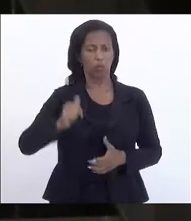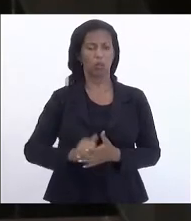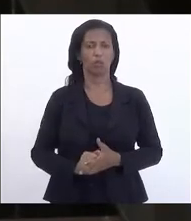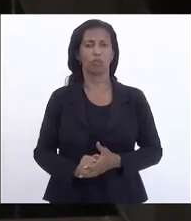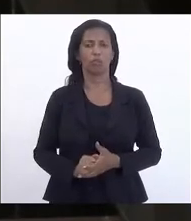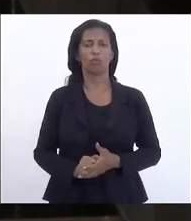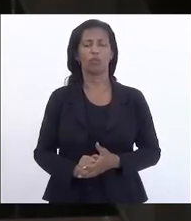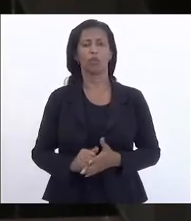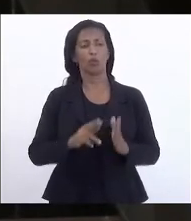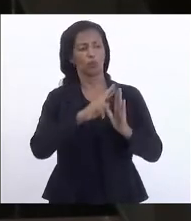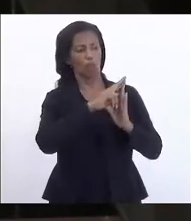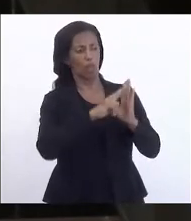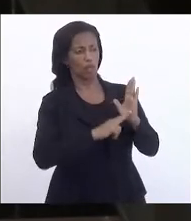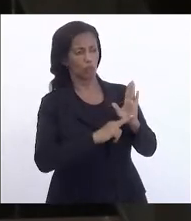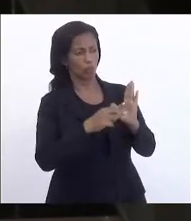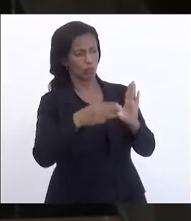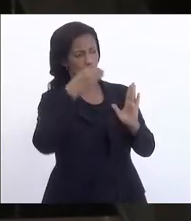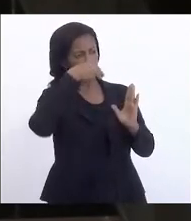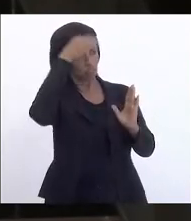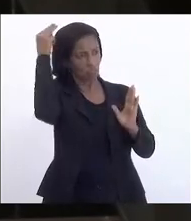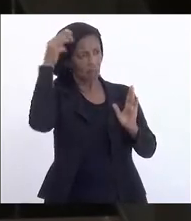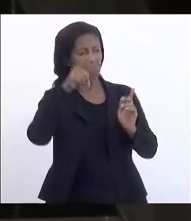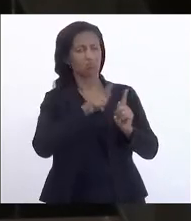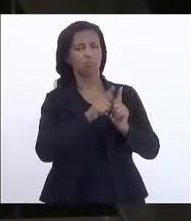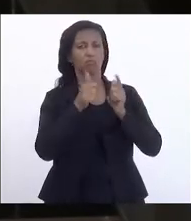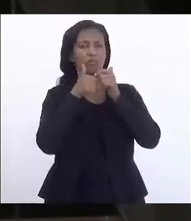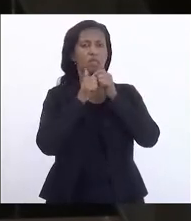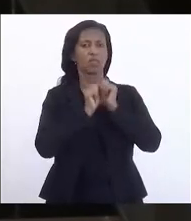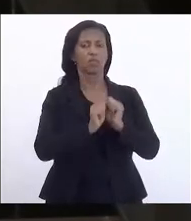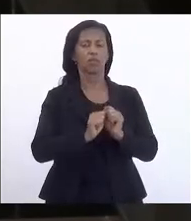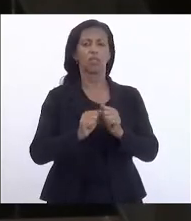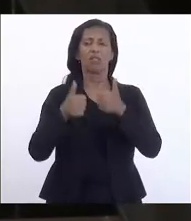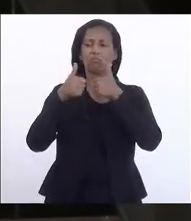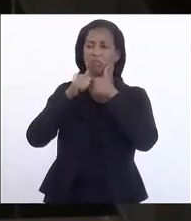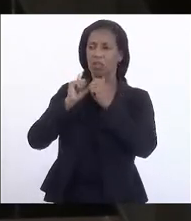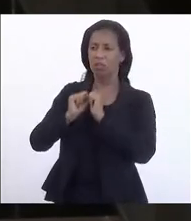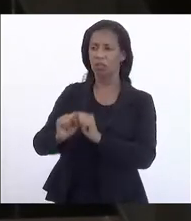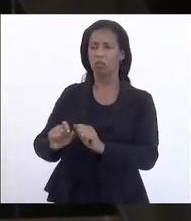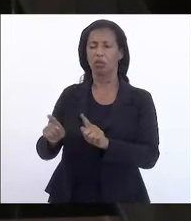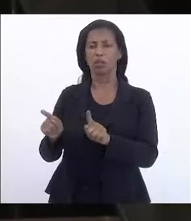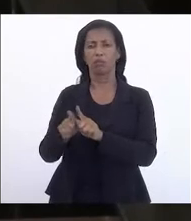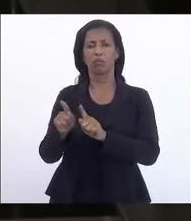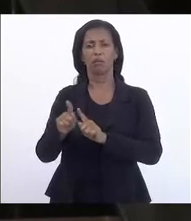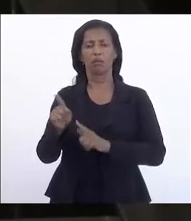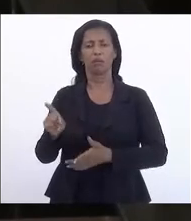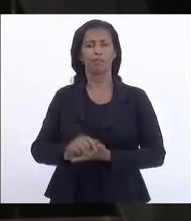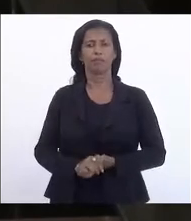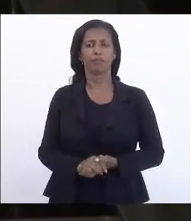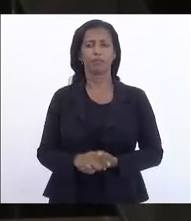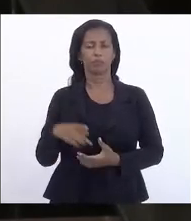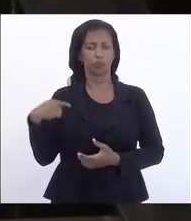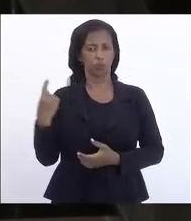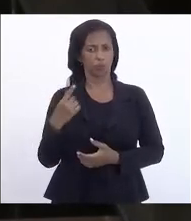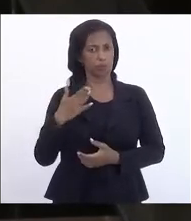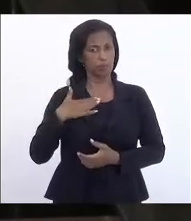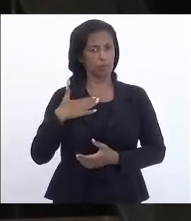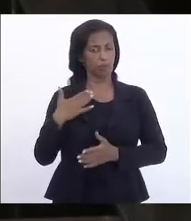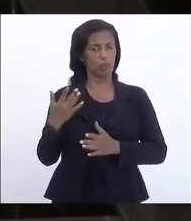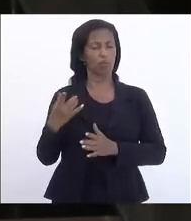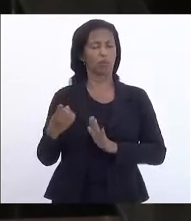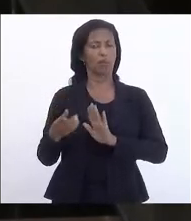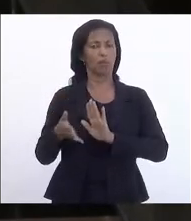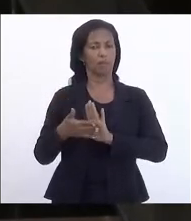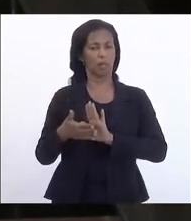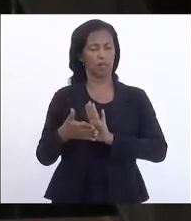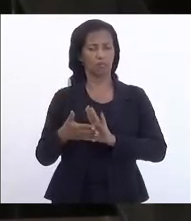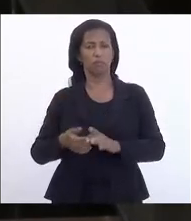do relator. Quero ressaltar também a assessoria da Darele Rodrigues do nosso mandato que acompanhou o tempo todo a